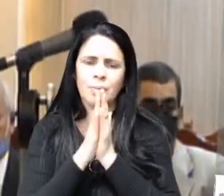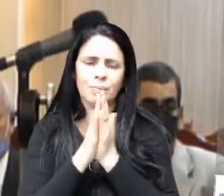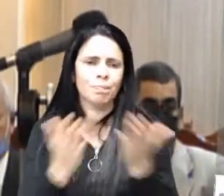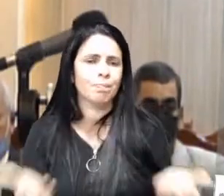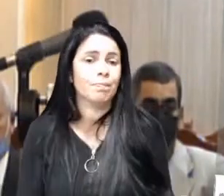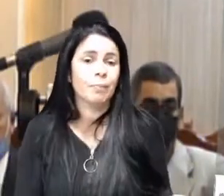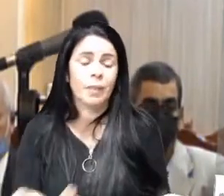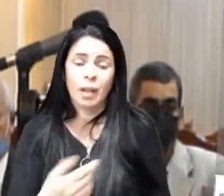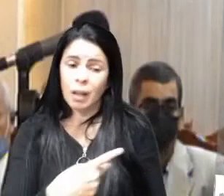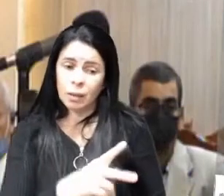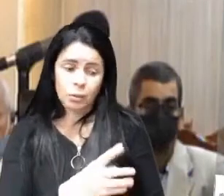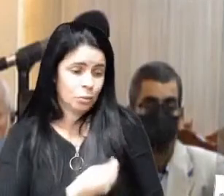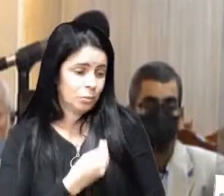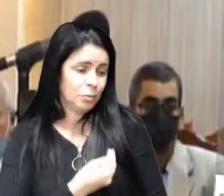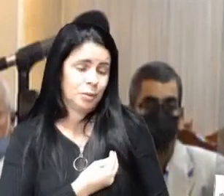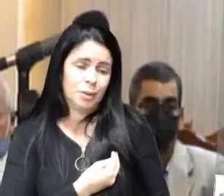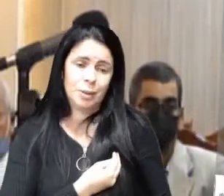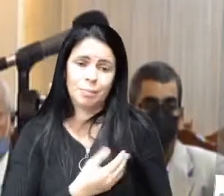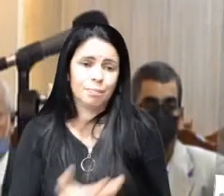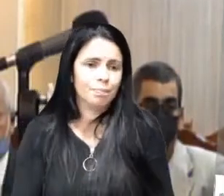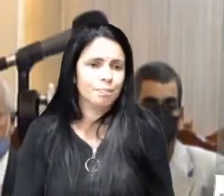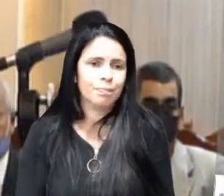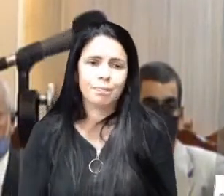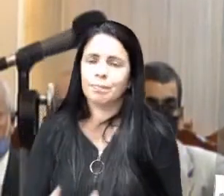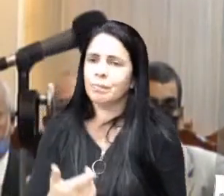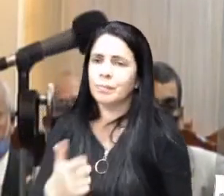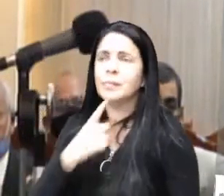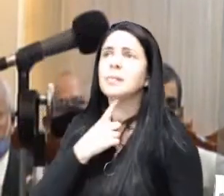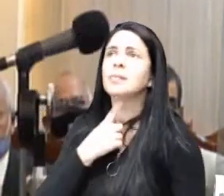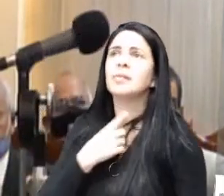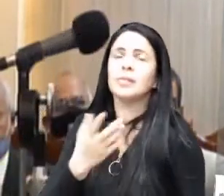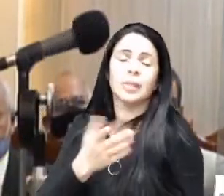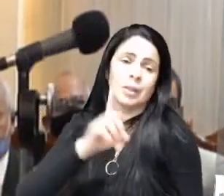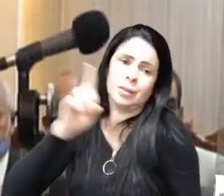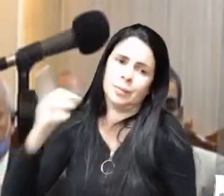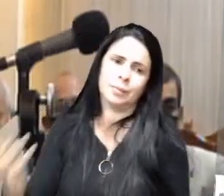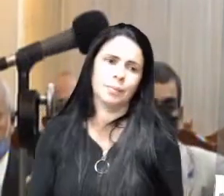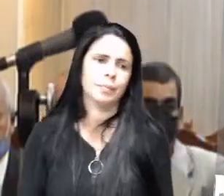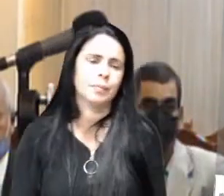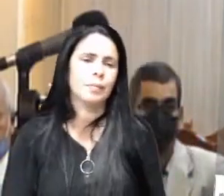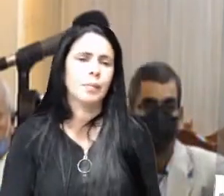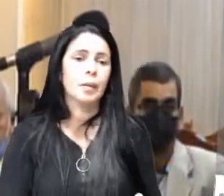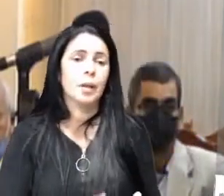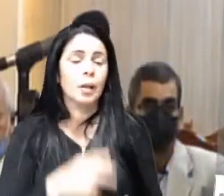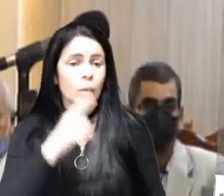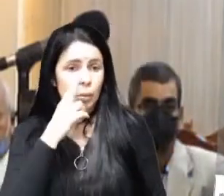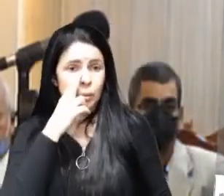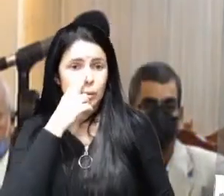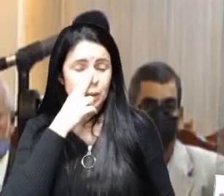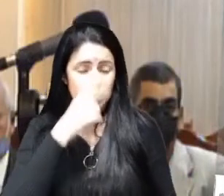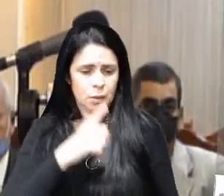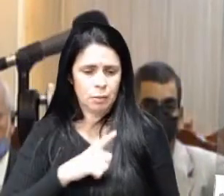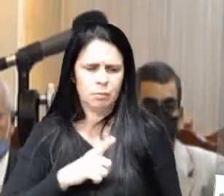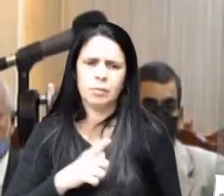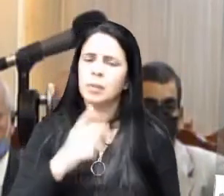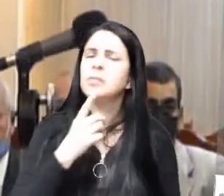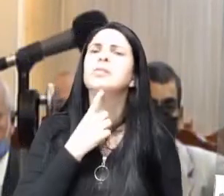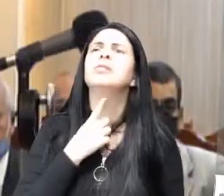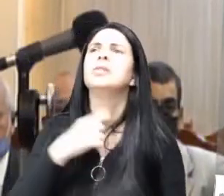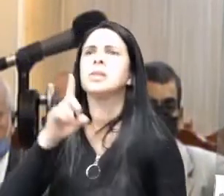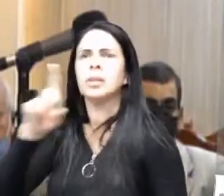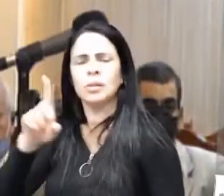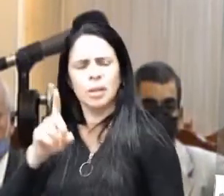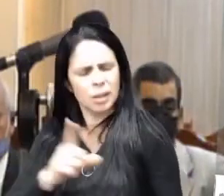Deus. Você entende isso? Um crente que está na vontade de Deus, ele tem prazer em